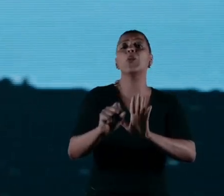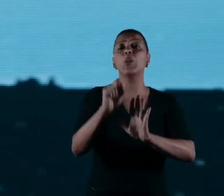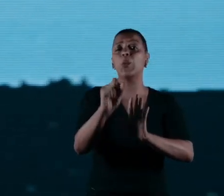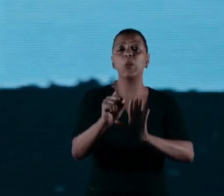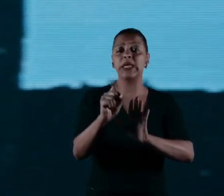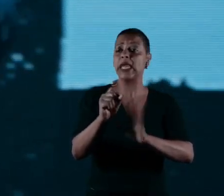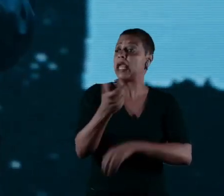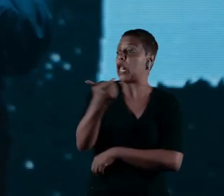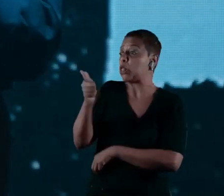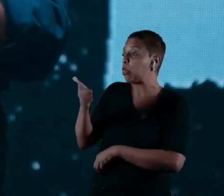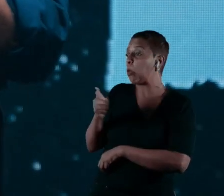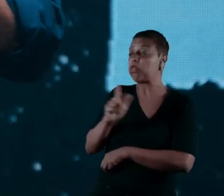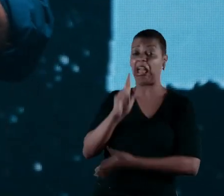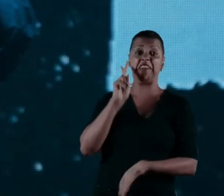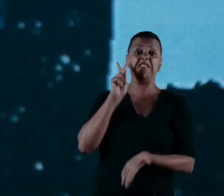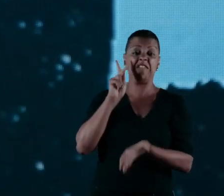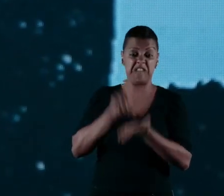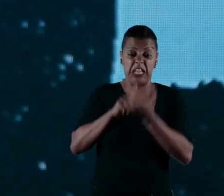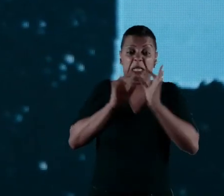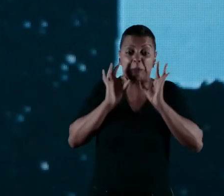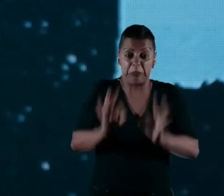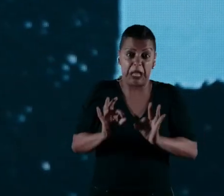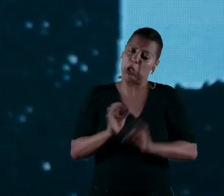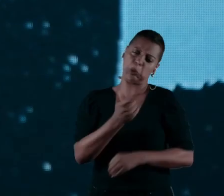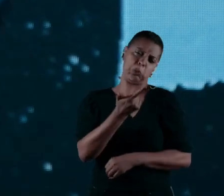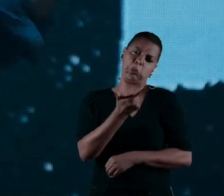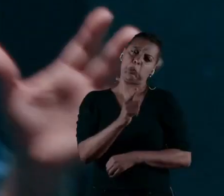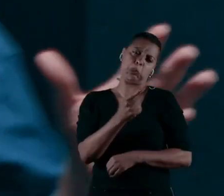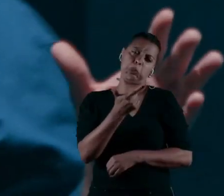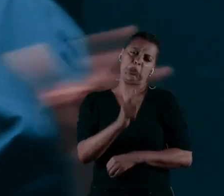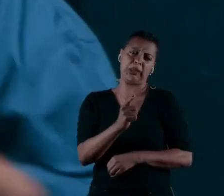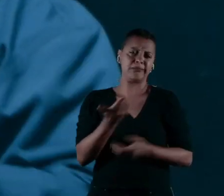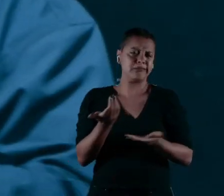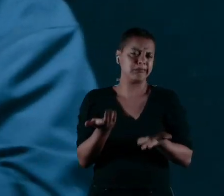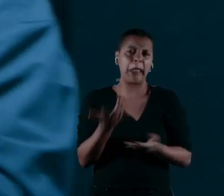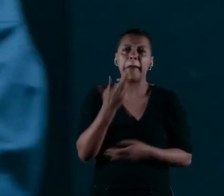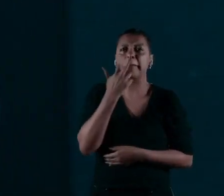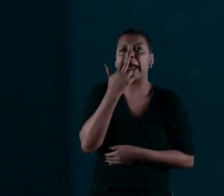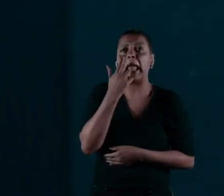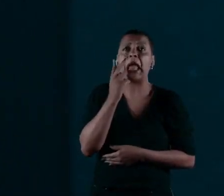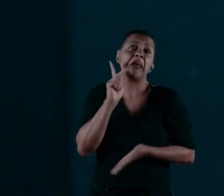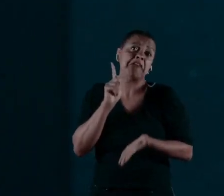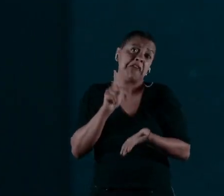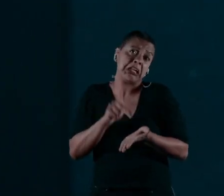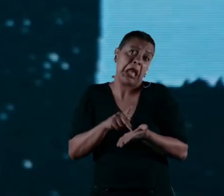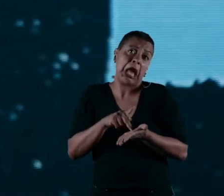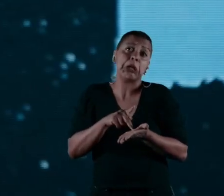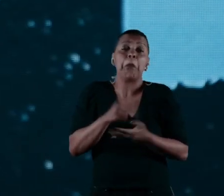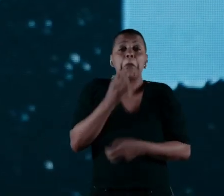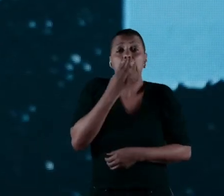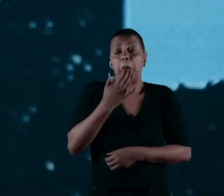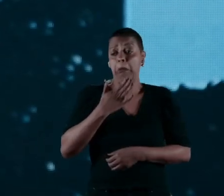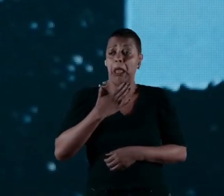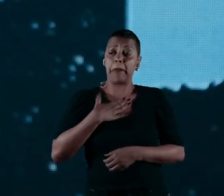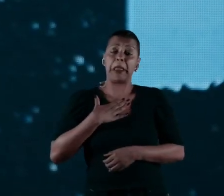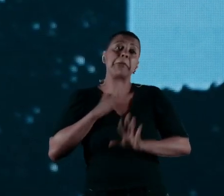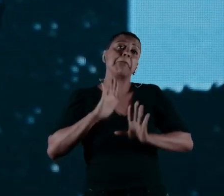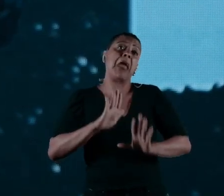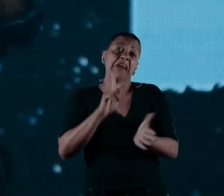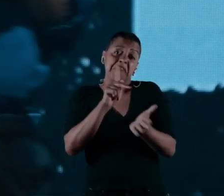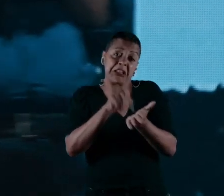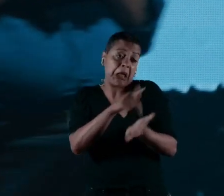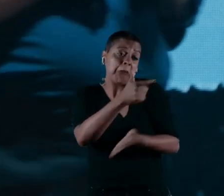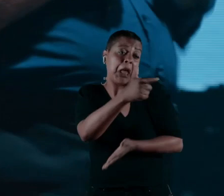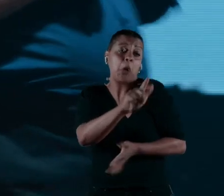não existe verdade absoluta. Toda verdade é relativa. O que é bom para você pode não ser para mim. Agora,